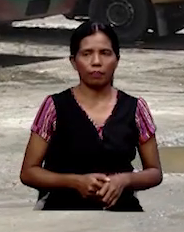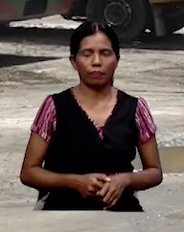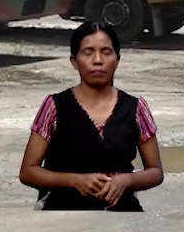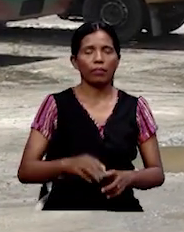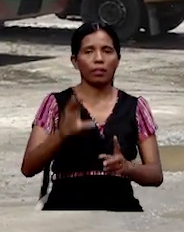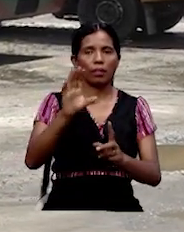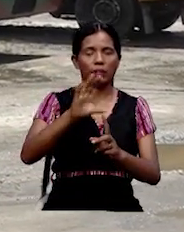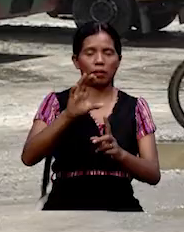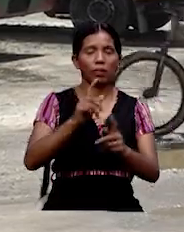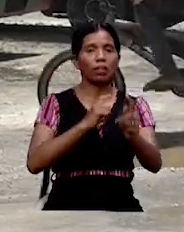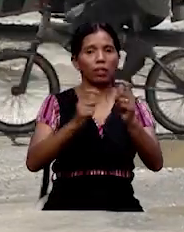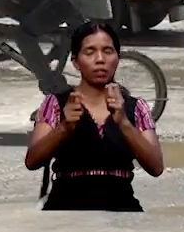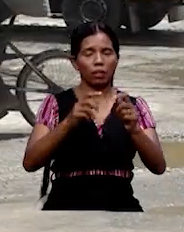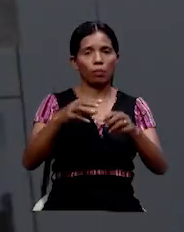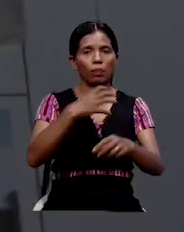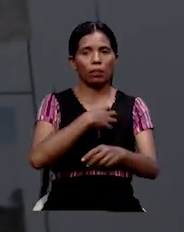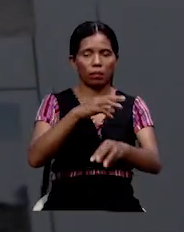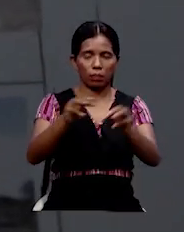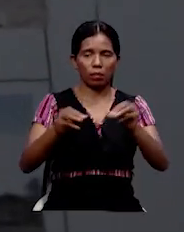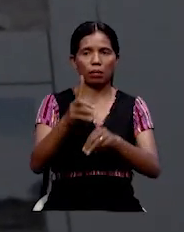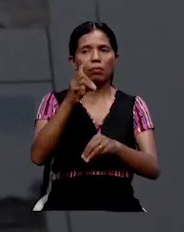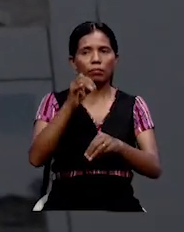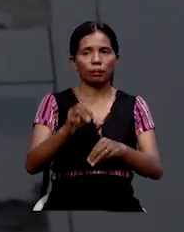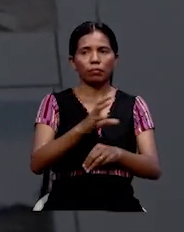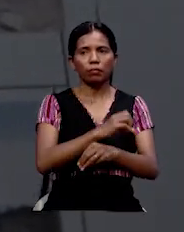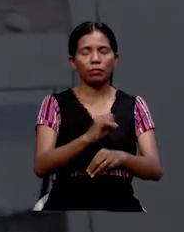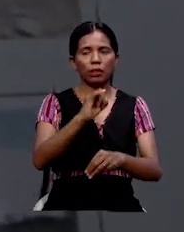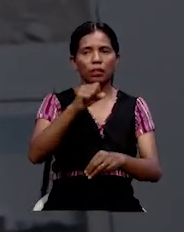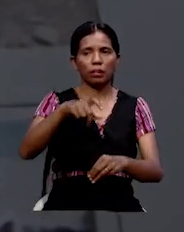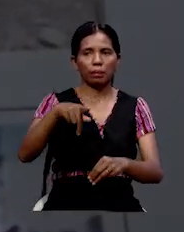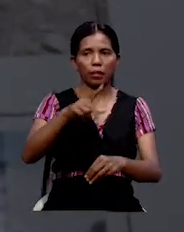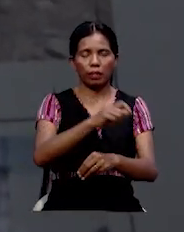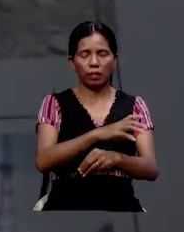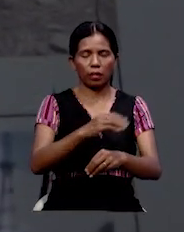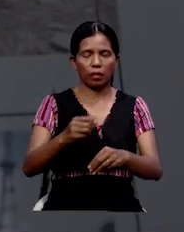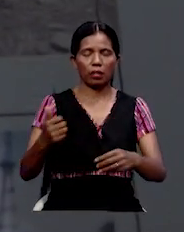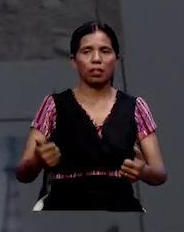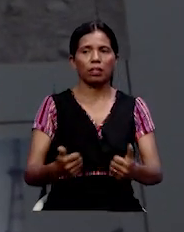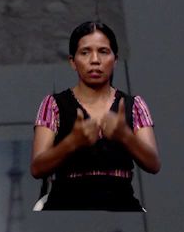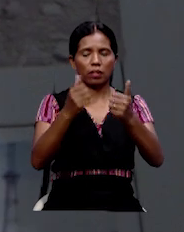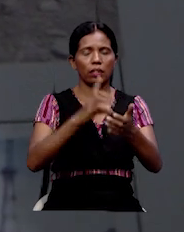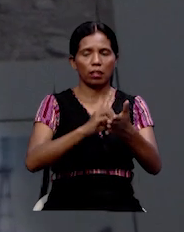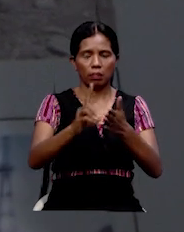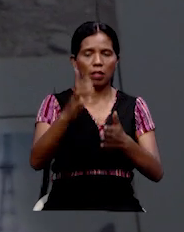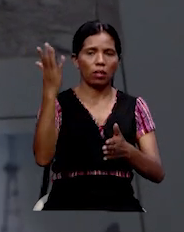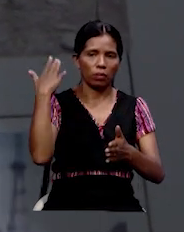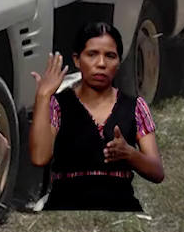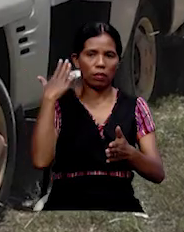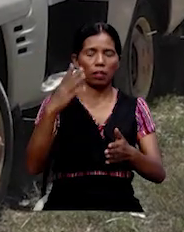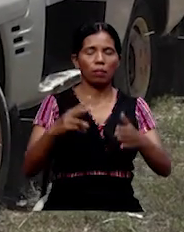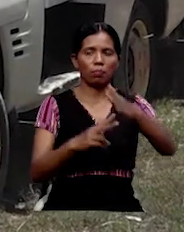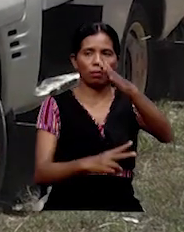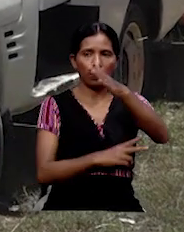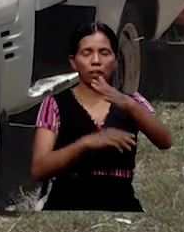Comandante de Trânsito Penitel Município Dili, Inspetor Domingo Sarmento Gama Hateten, acidente grave que acontece na semana Kotuk e na ponte